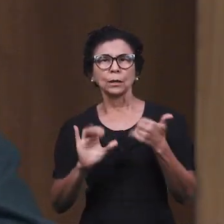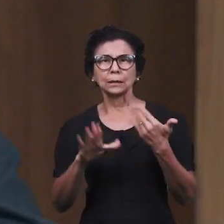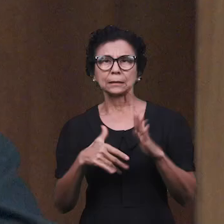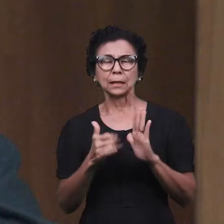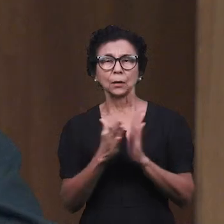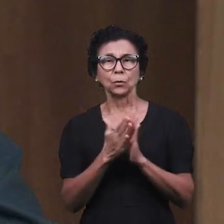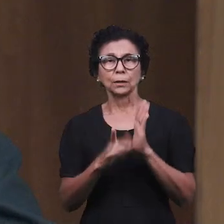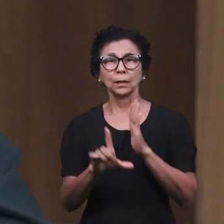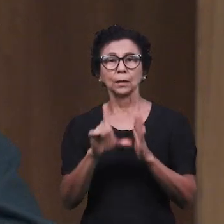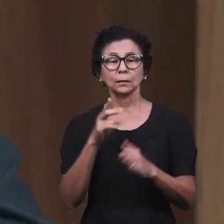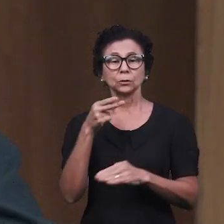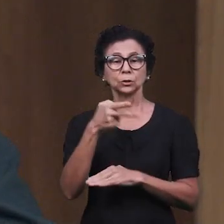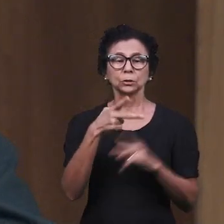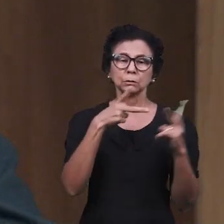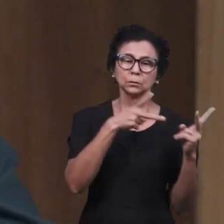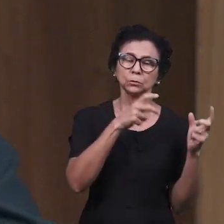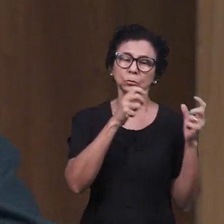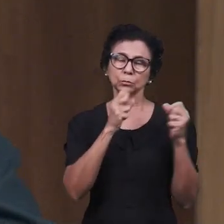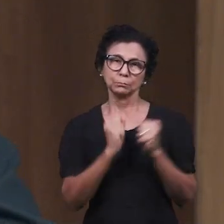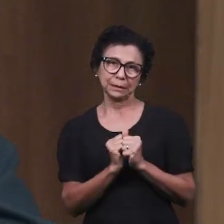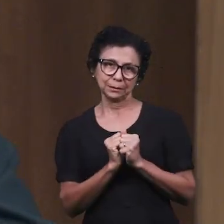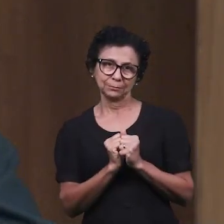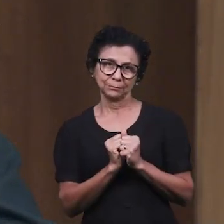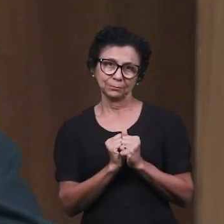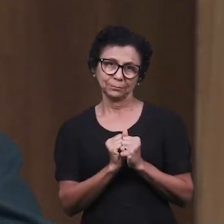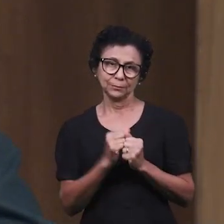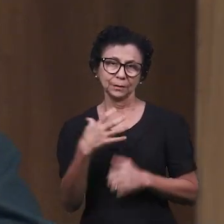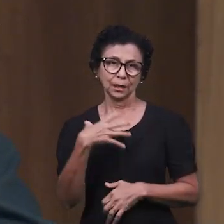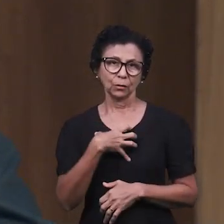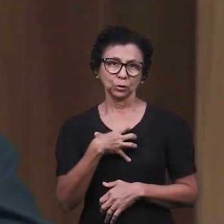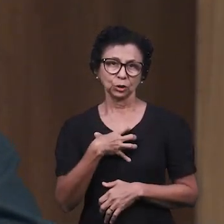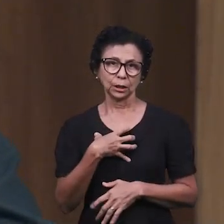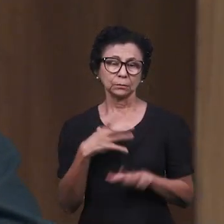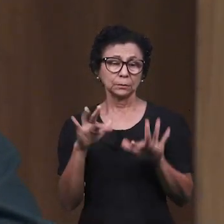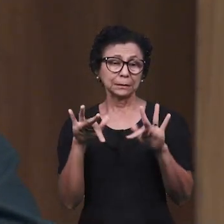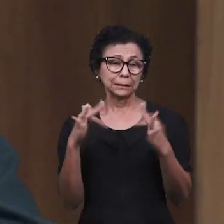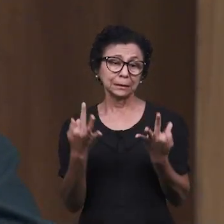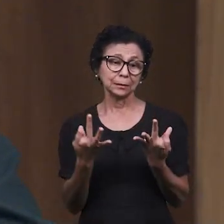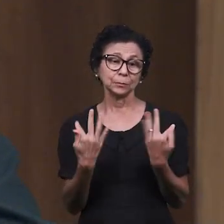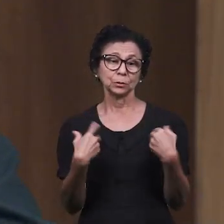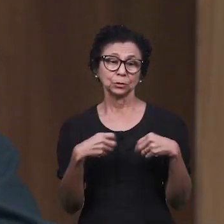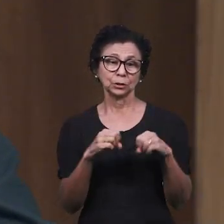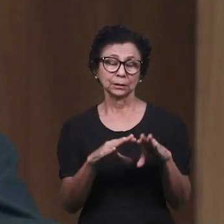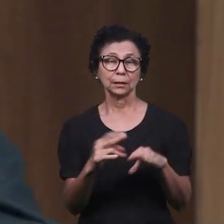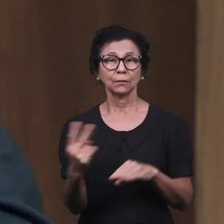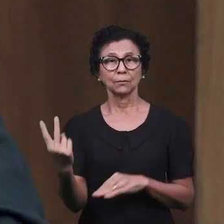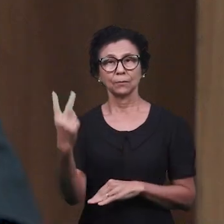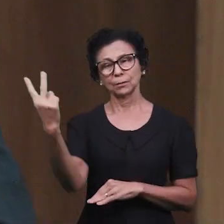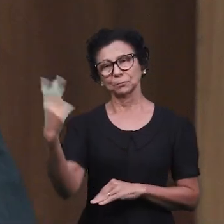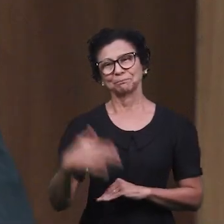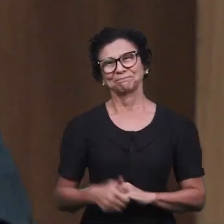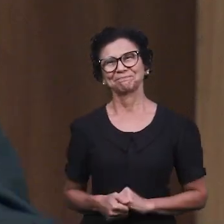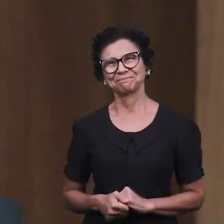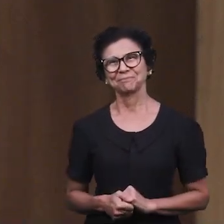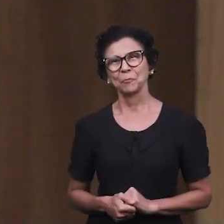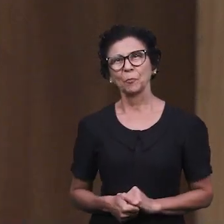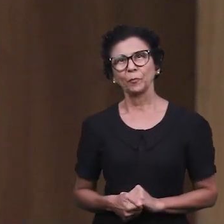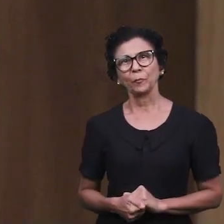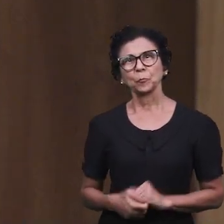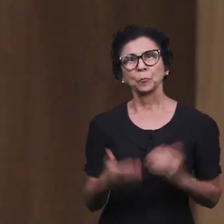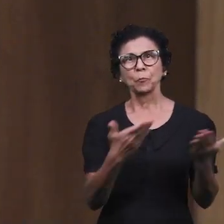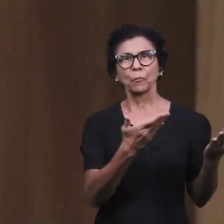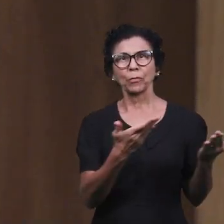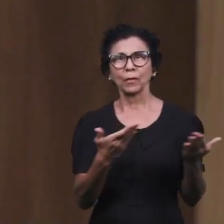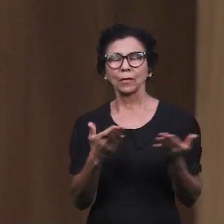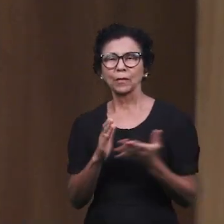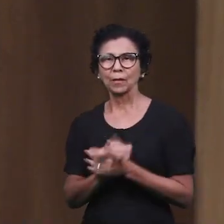de dormir, ensina com simplicidade o que realmente tem valor. E para essa conversa está comigo